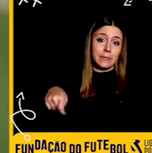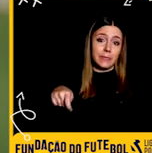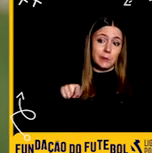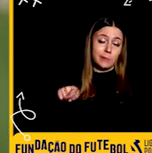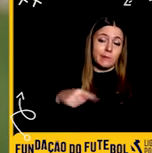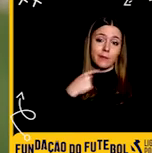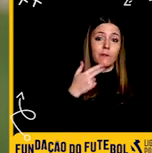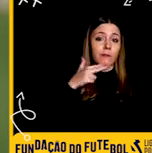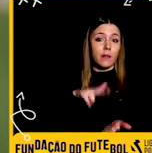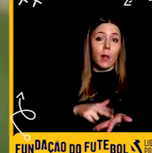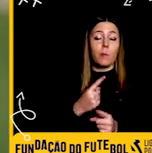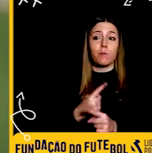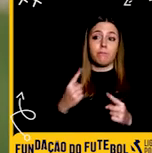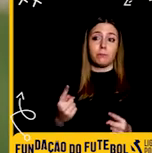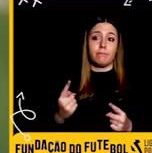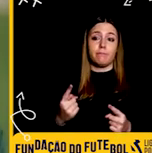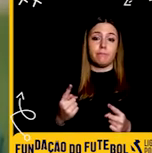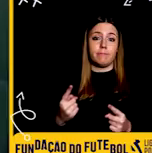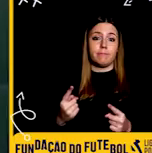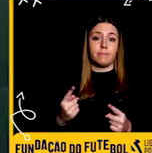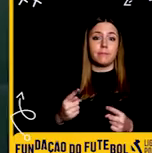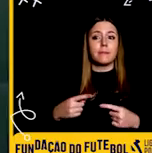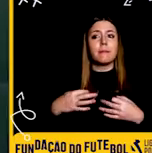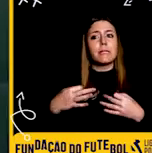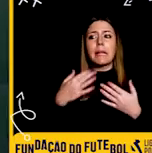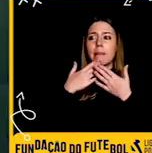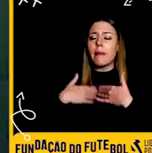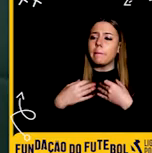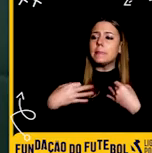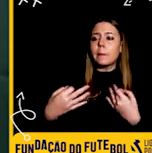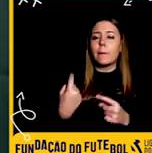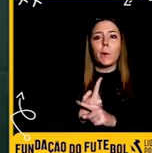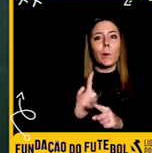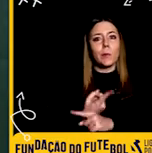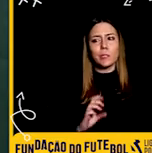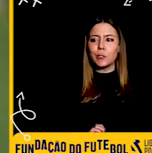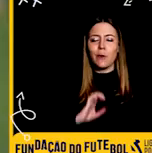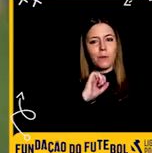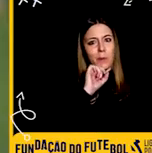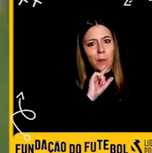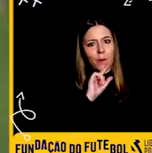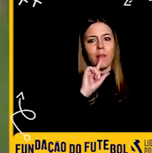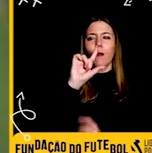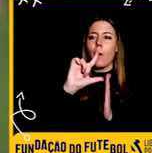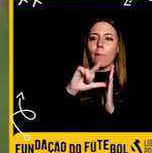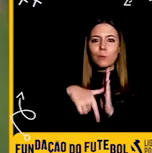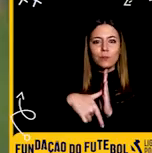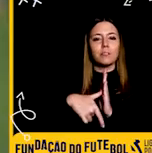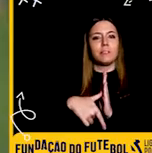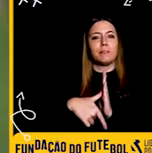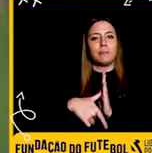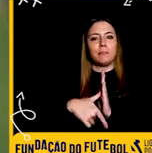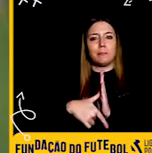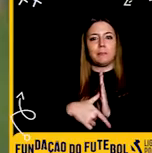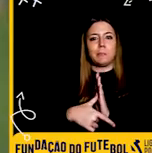do presidente, sou sincero, porque me apresenta sempre coisas confiáveis,